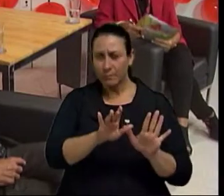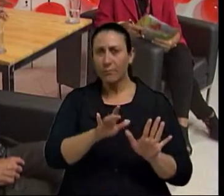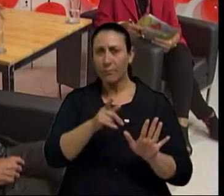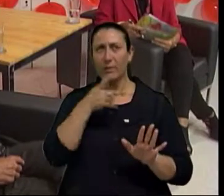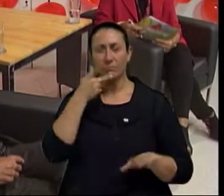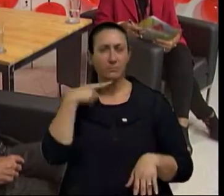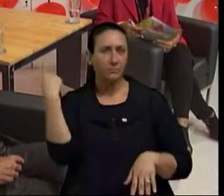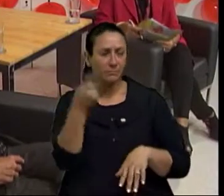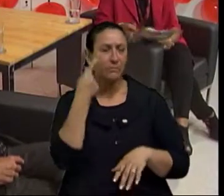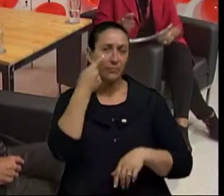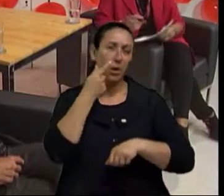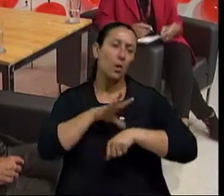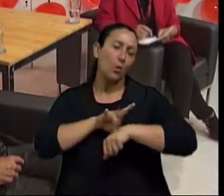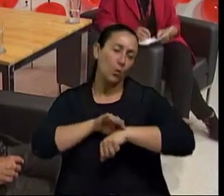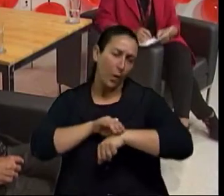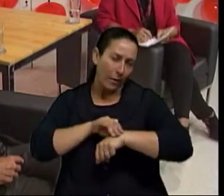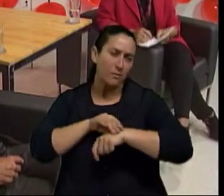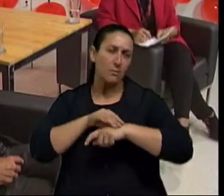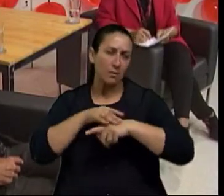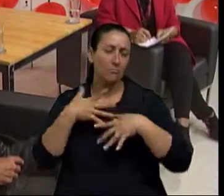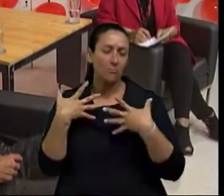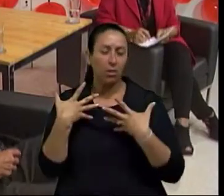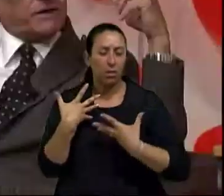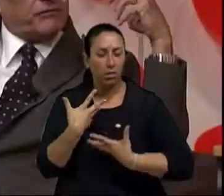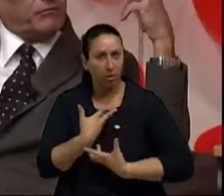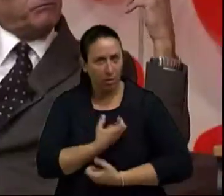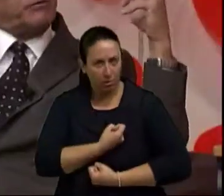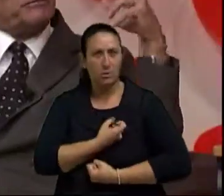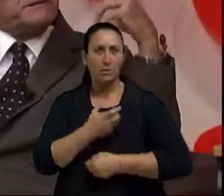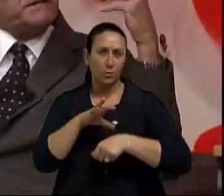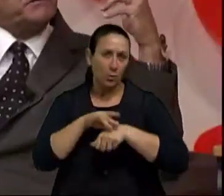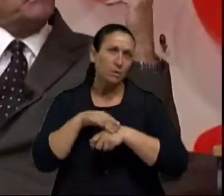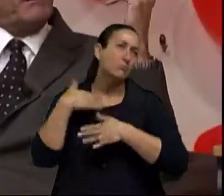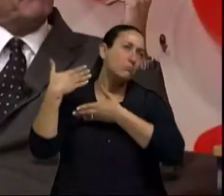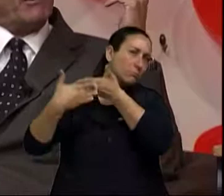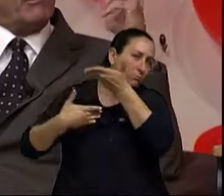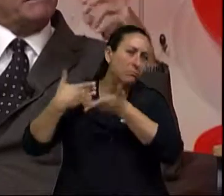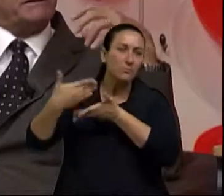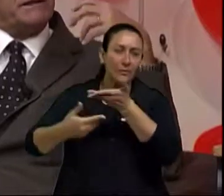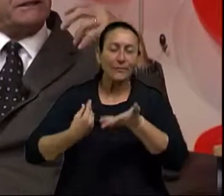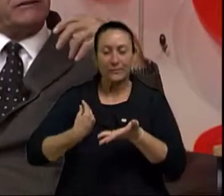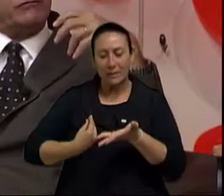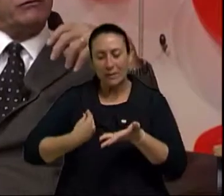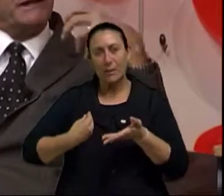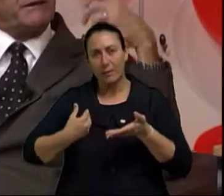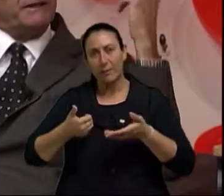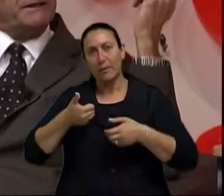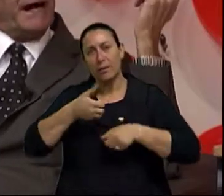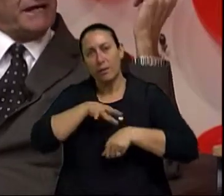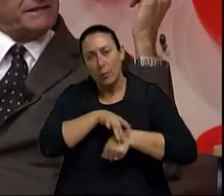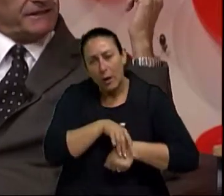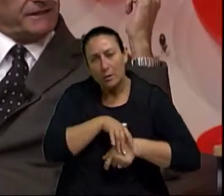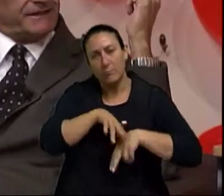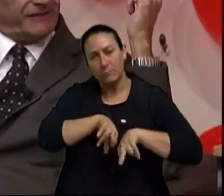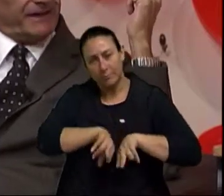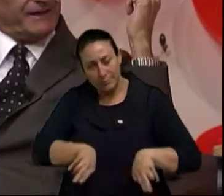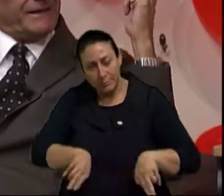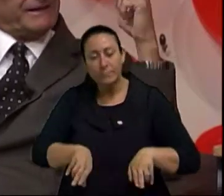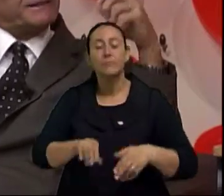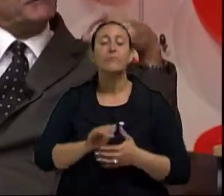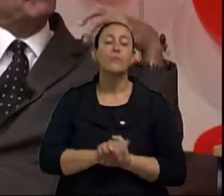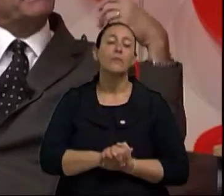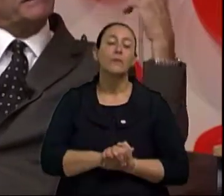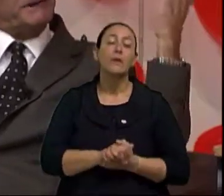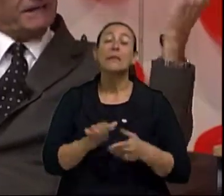essas modificações que vão ocorrendo ao longo da vida, que vão propiciando uma maior, diria assim, vulnerabilidade, não